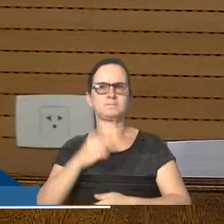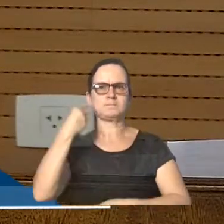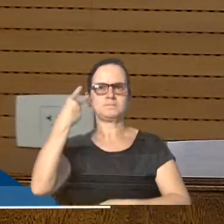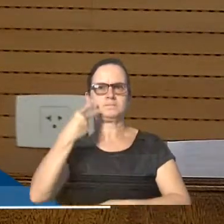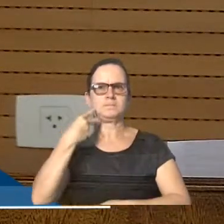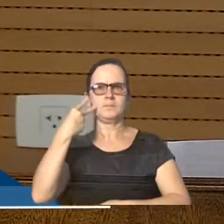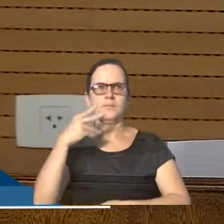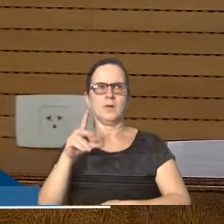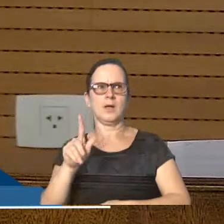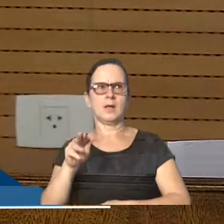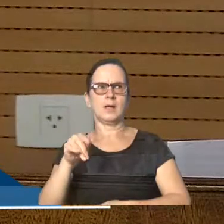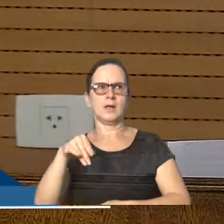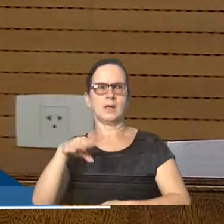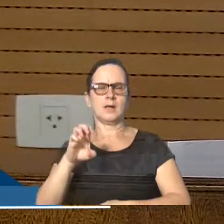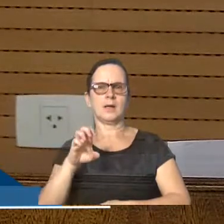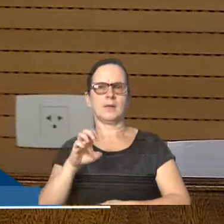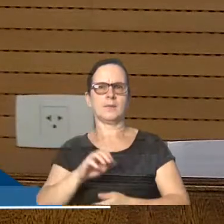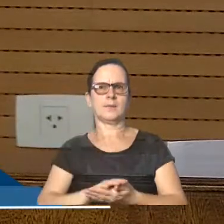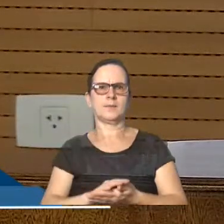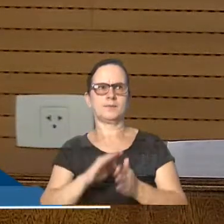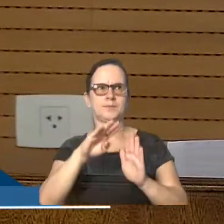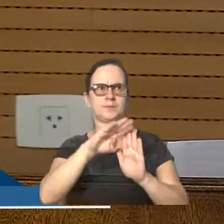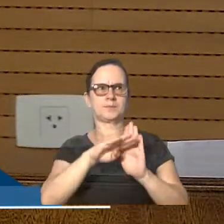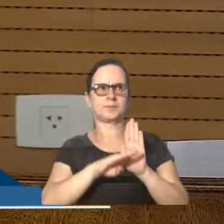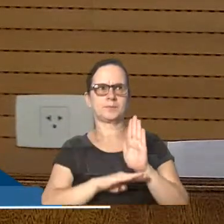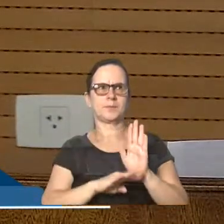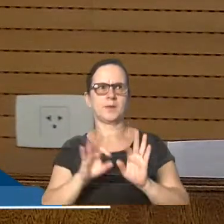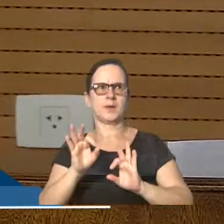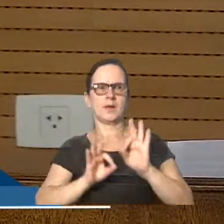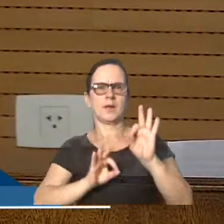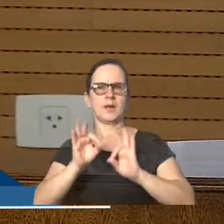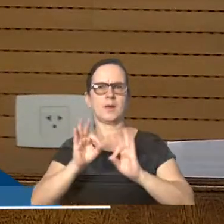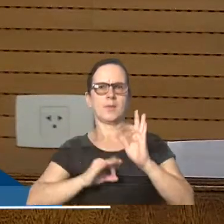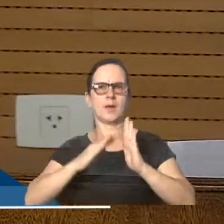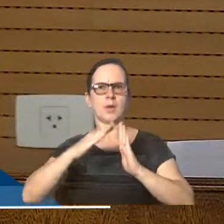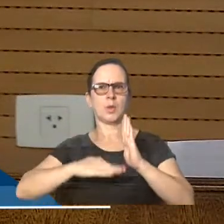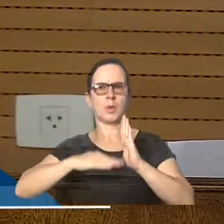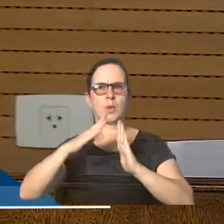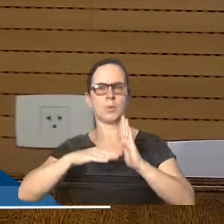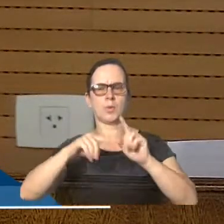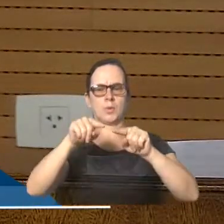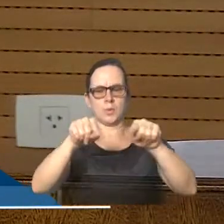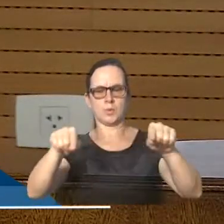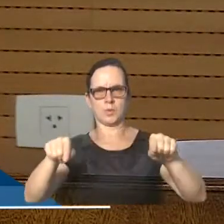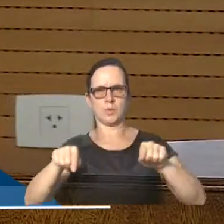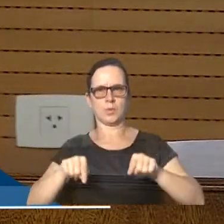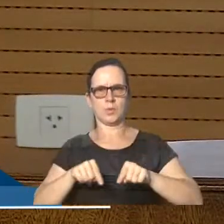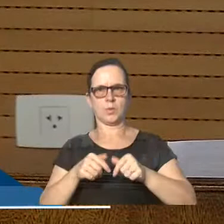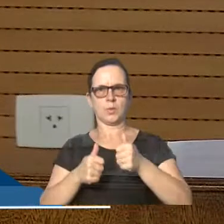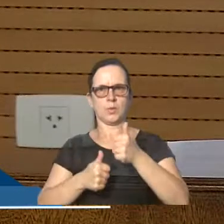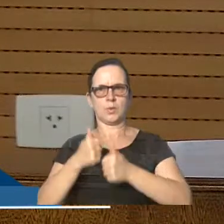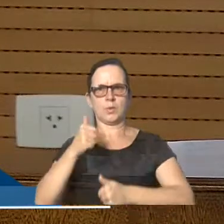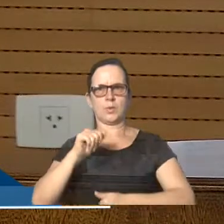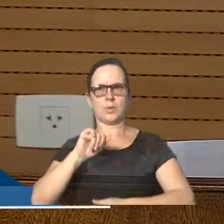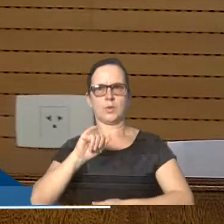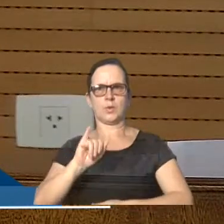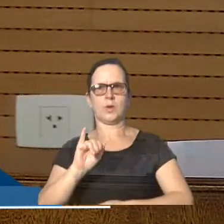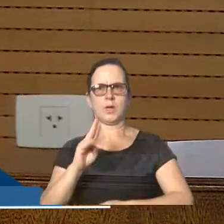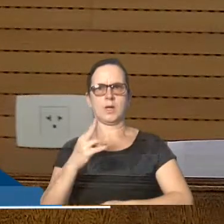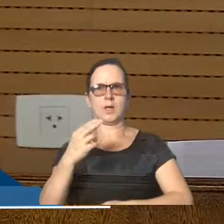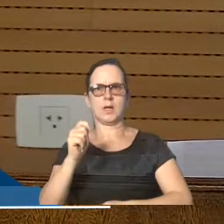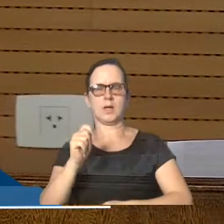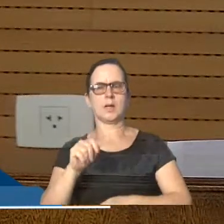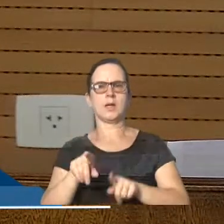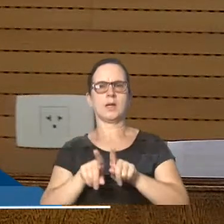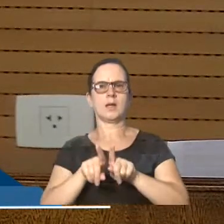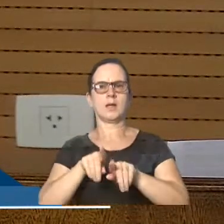dos Santos Malaquias, Guilherme do Salão. Reparo e pintura da quadra de futebol Society localizada na Ilha Caraguatá.